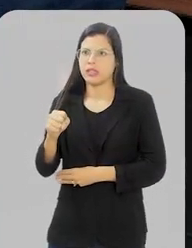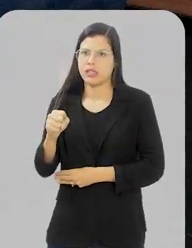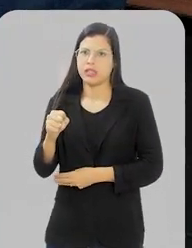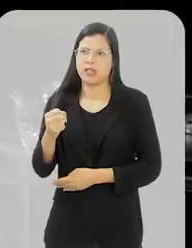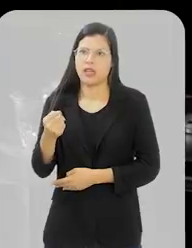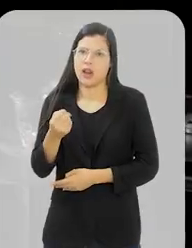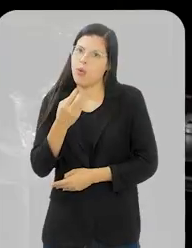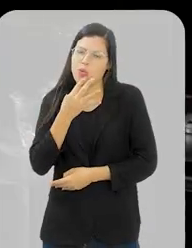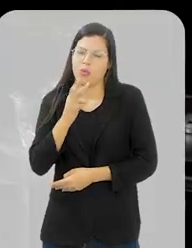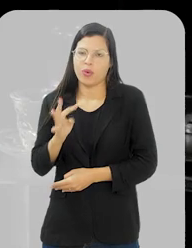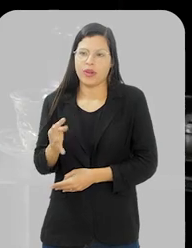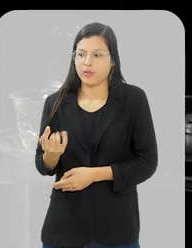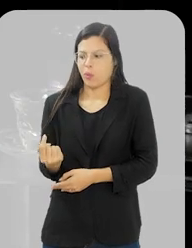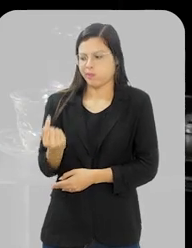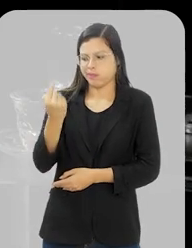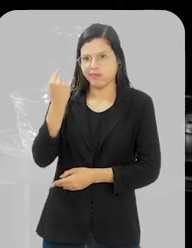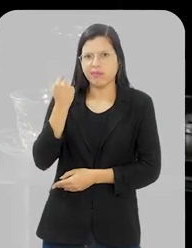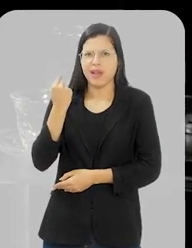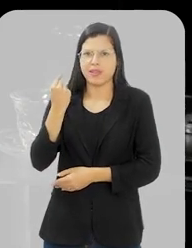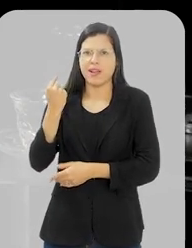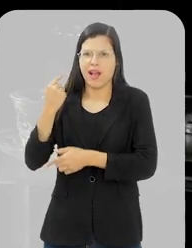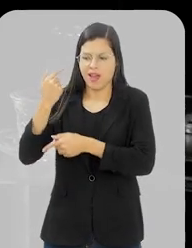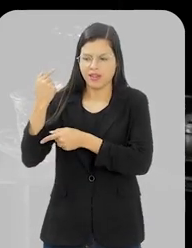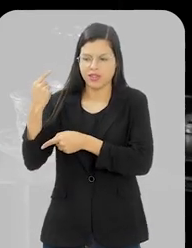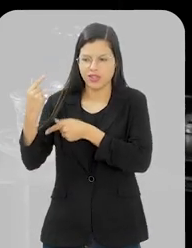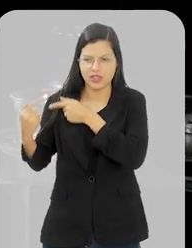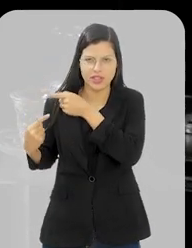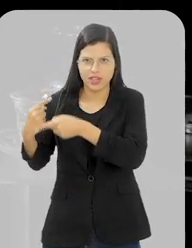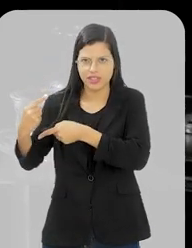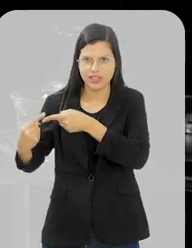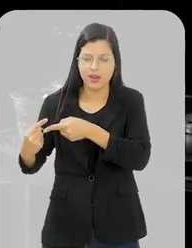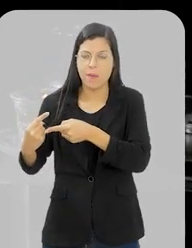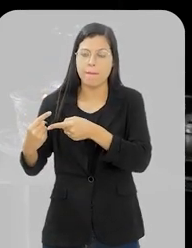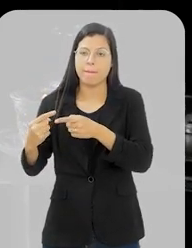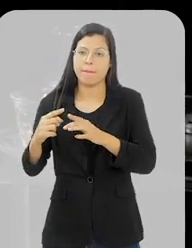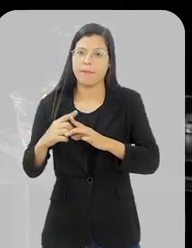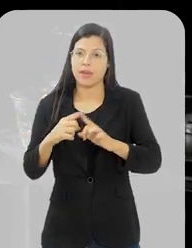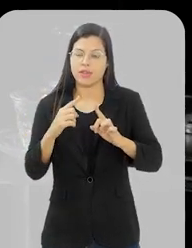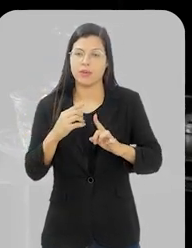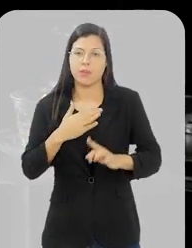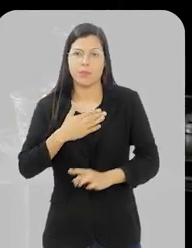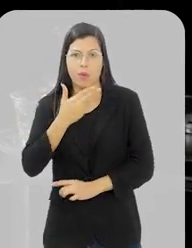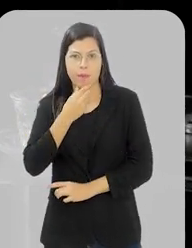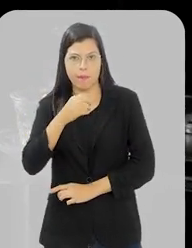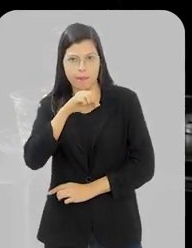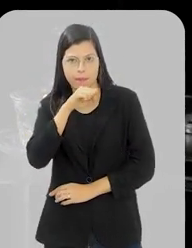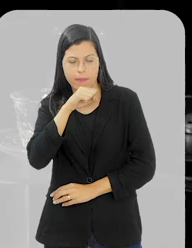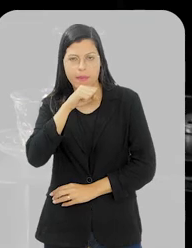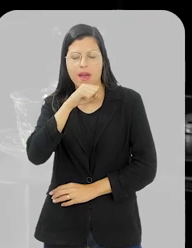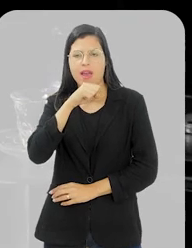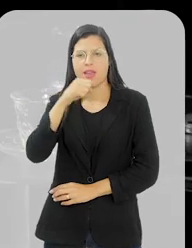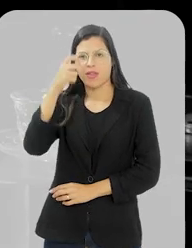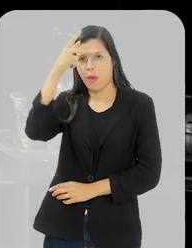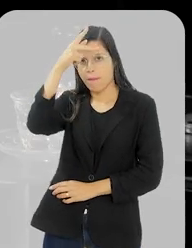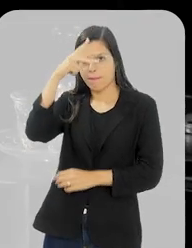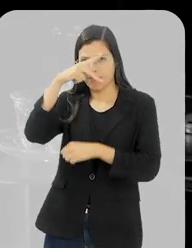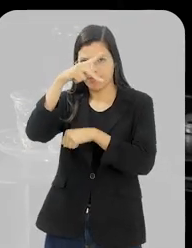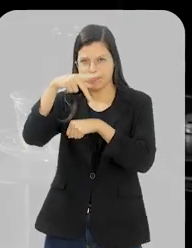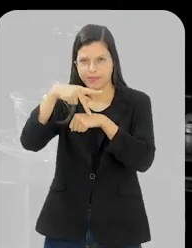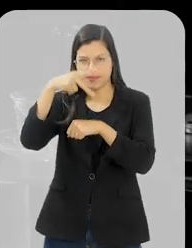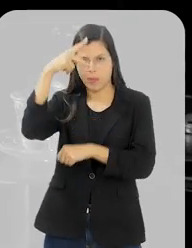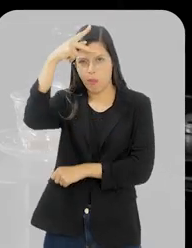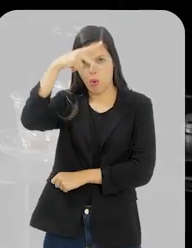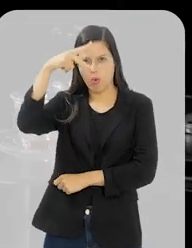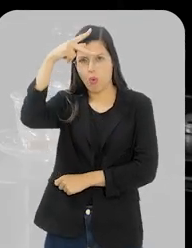dizer não conheço lá atrás mas em princípio Sim meus pais quer dizer Meu pai veio da Polônia ainda muito